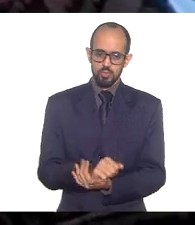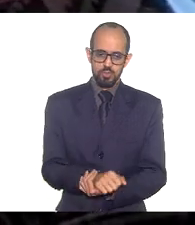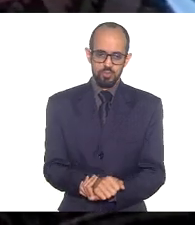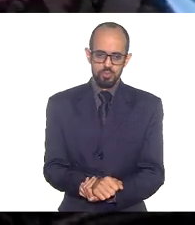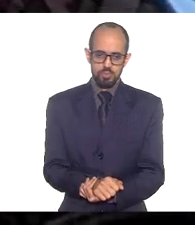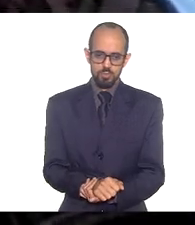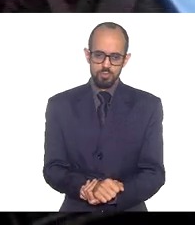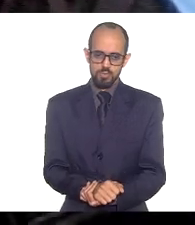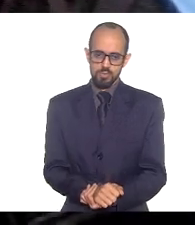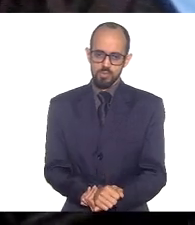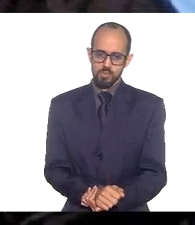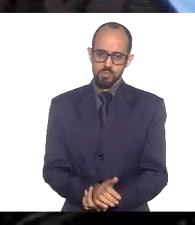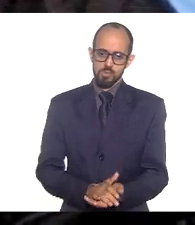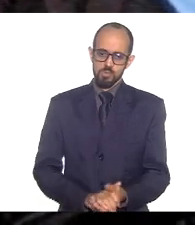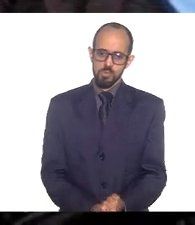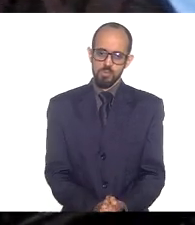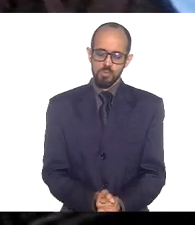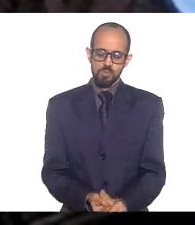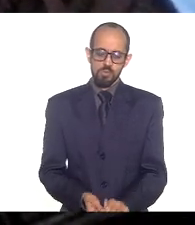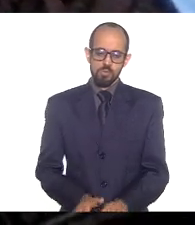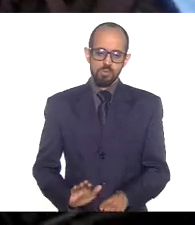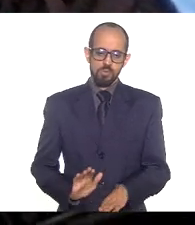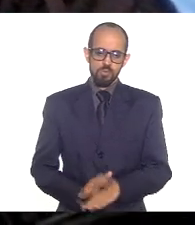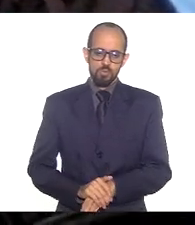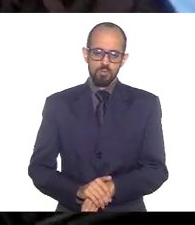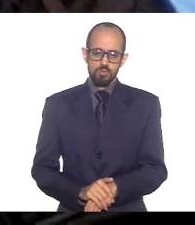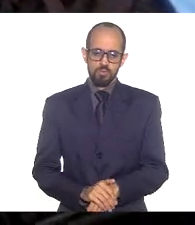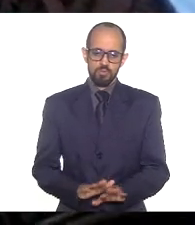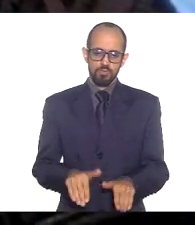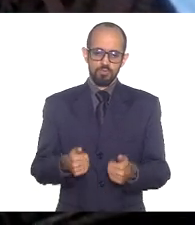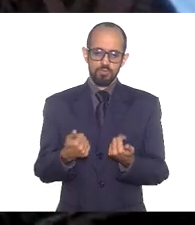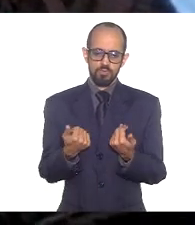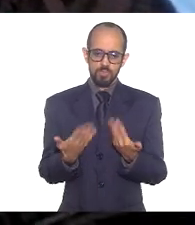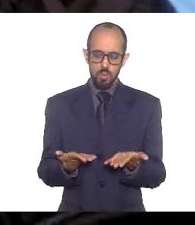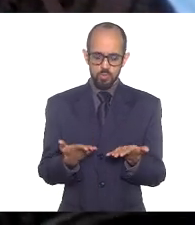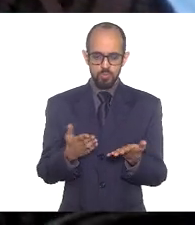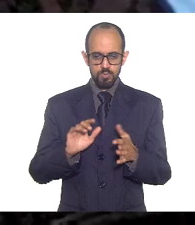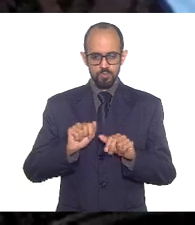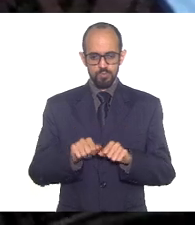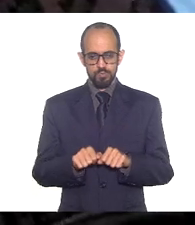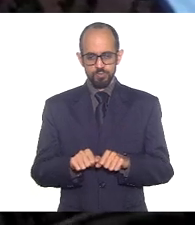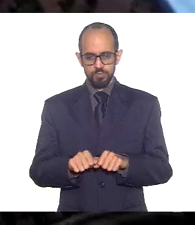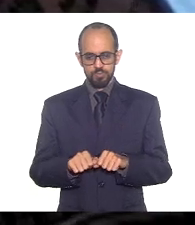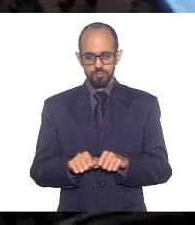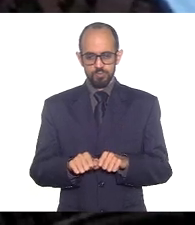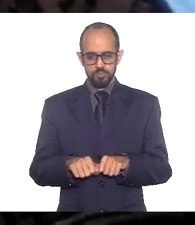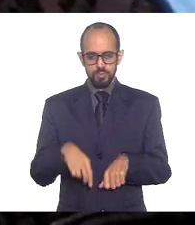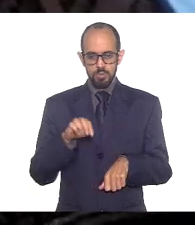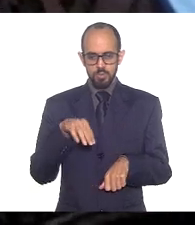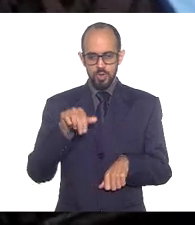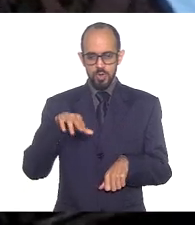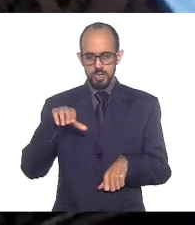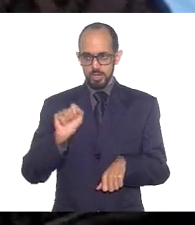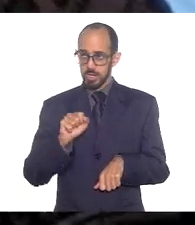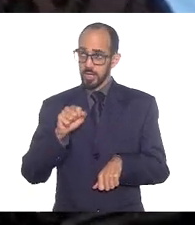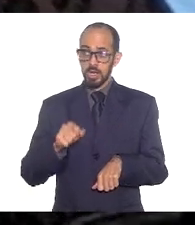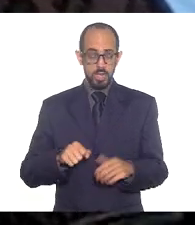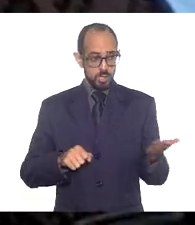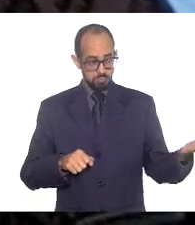a o número séculos a Mônica Frances